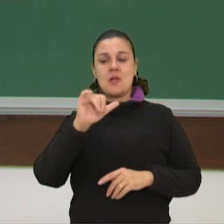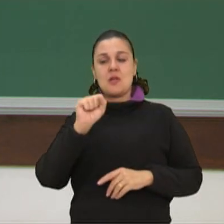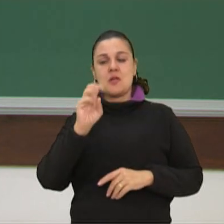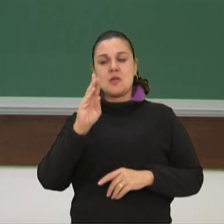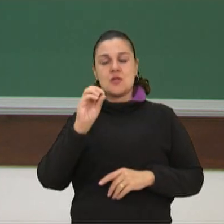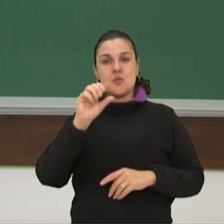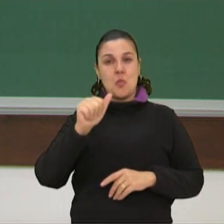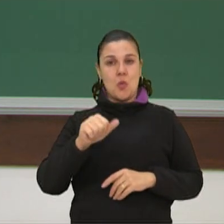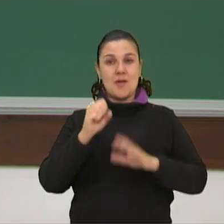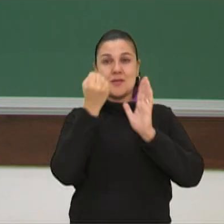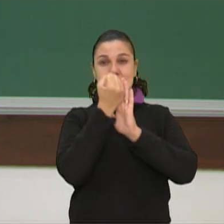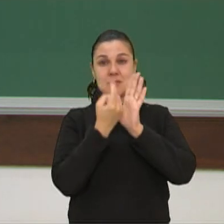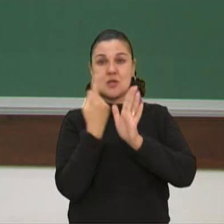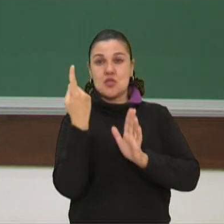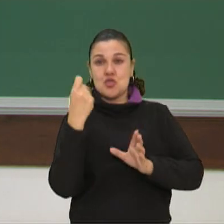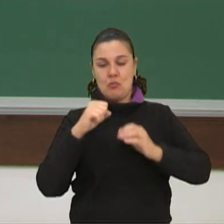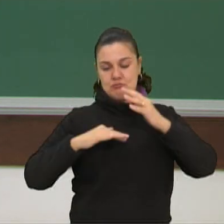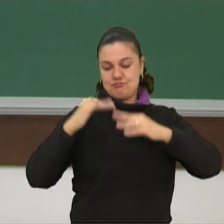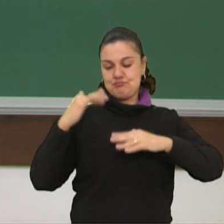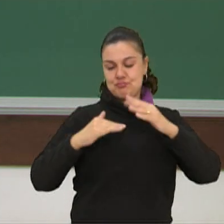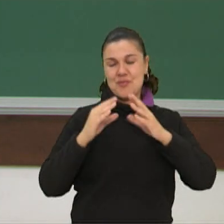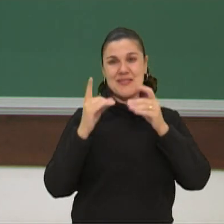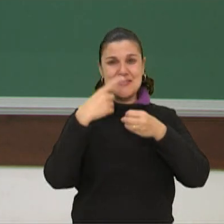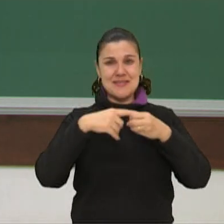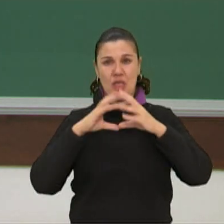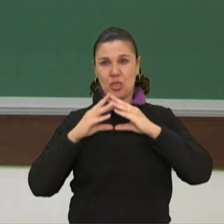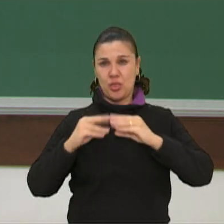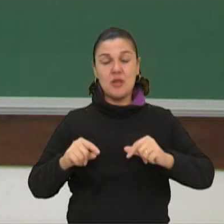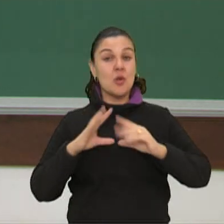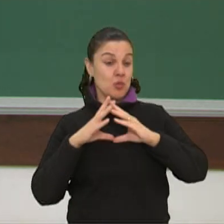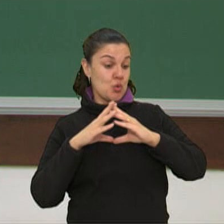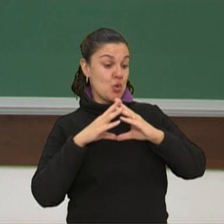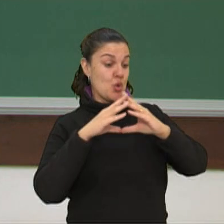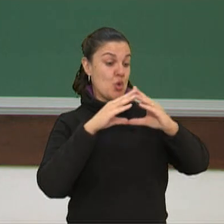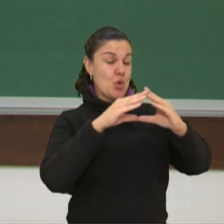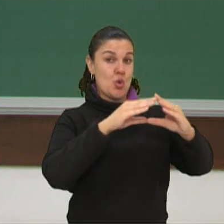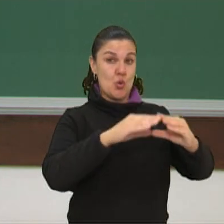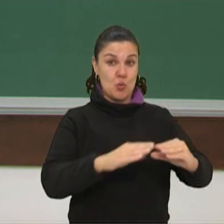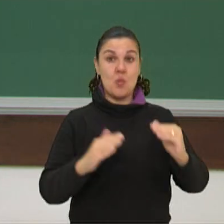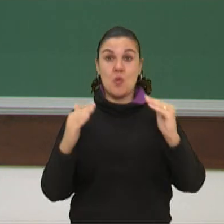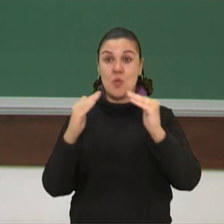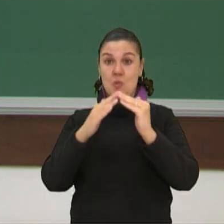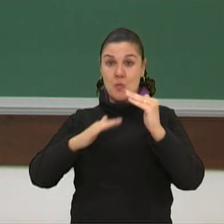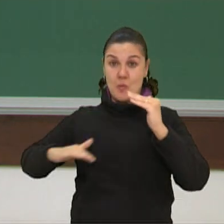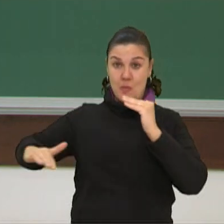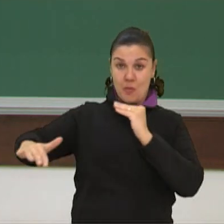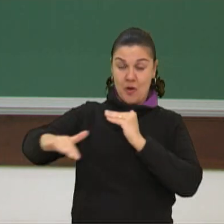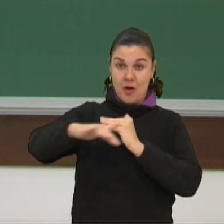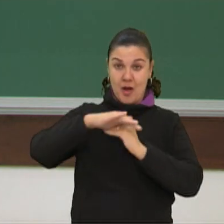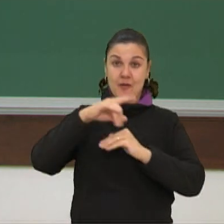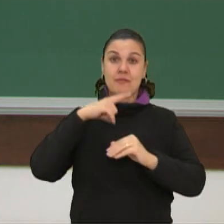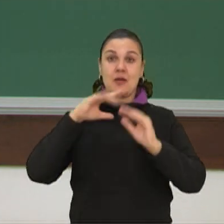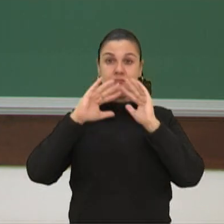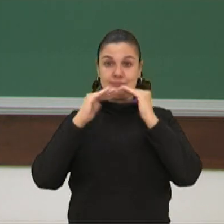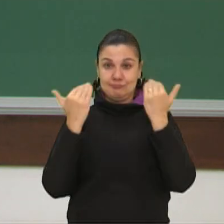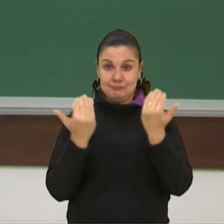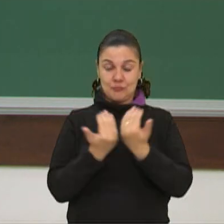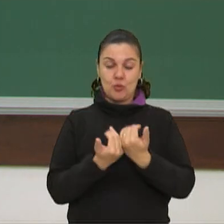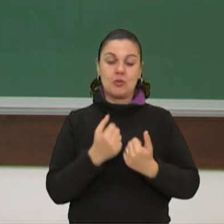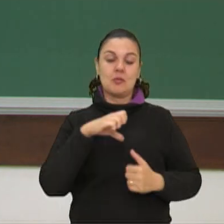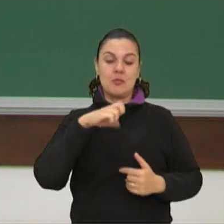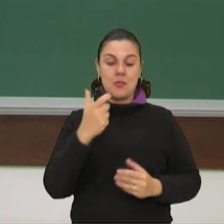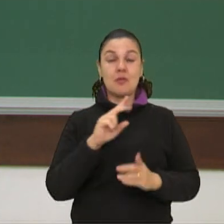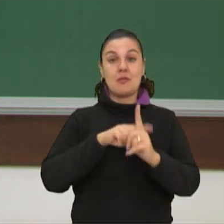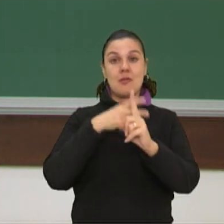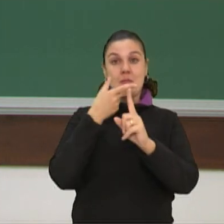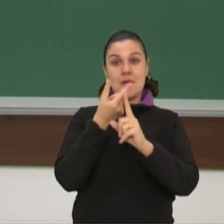a cidade foi destruída. Então, foi cobrado de todos os súditos do Império Português ao redor do mundo uma doação a mais para